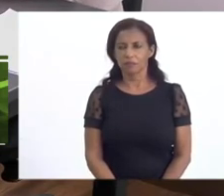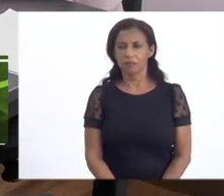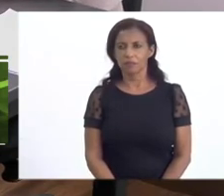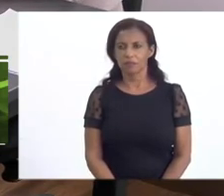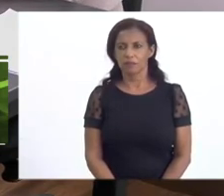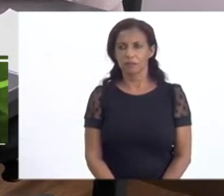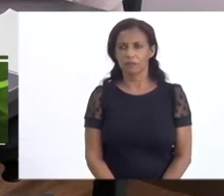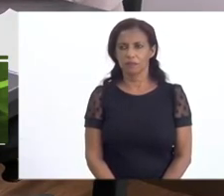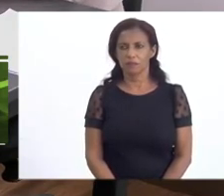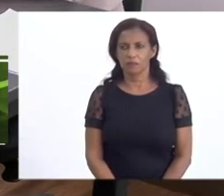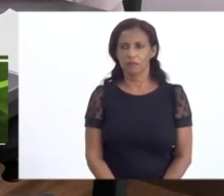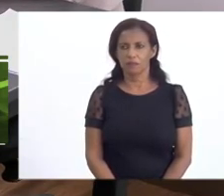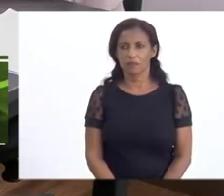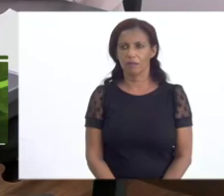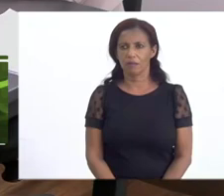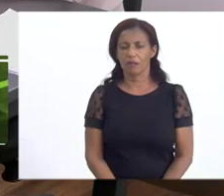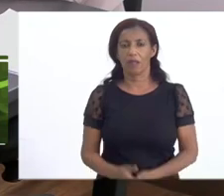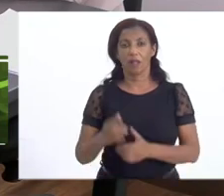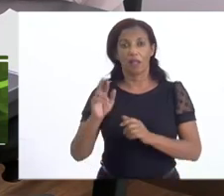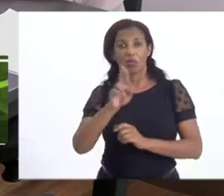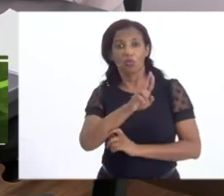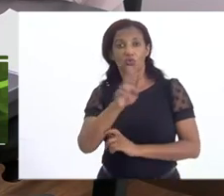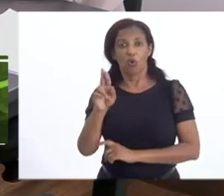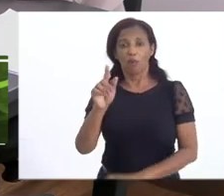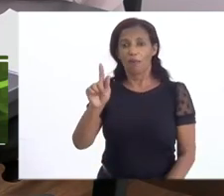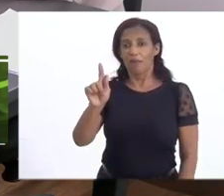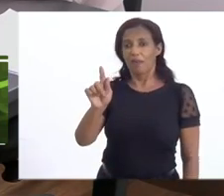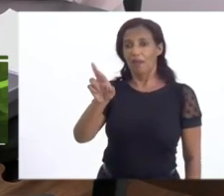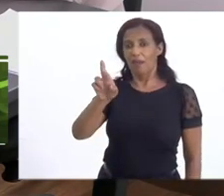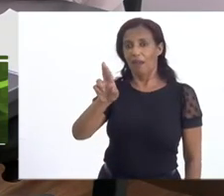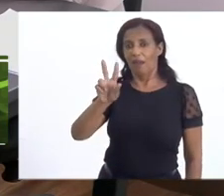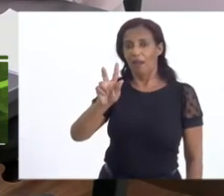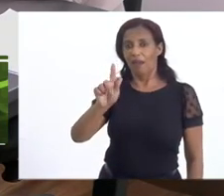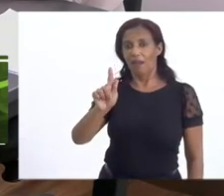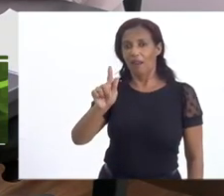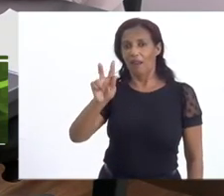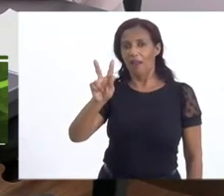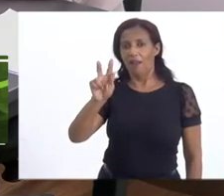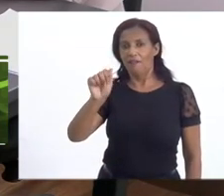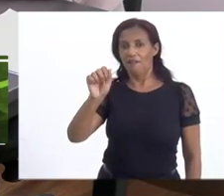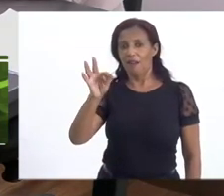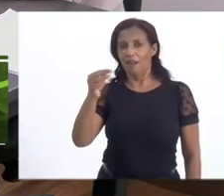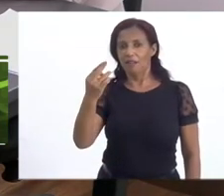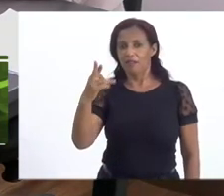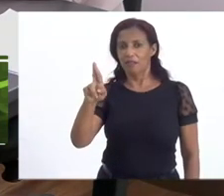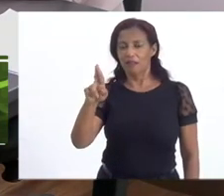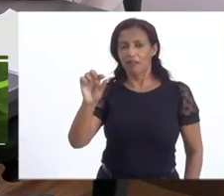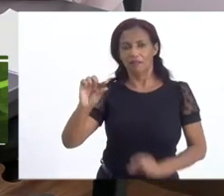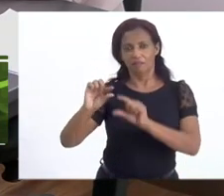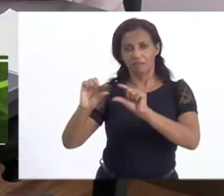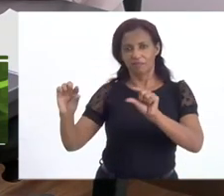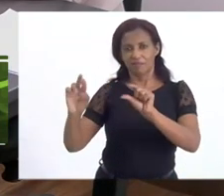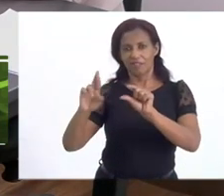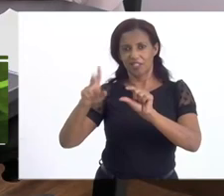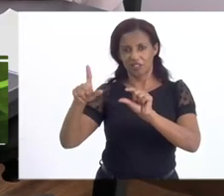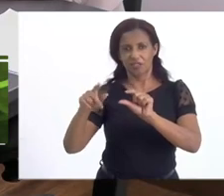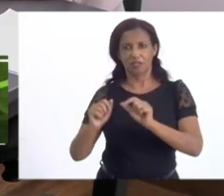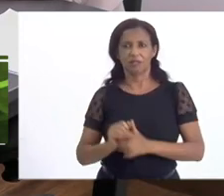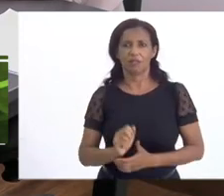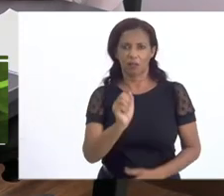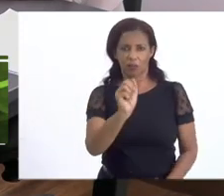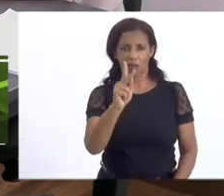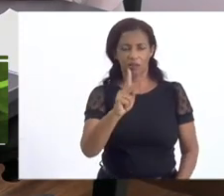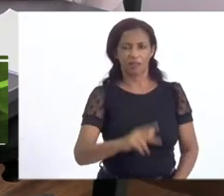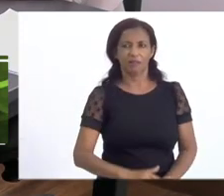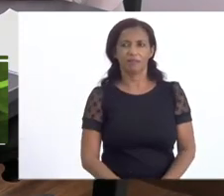Marcos está como Gravatar. O nome identificado dele. Achei aqui, até aqui, Gravatar Galvão. Já está habilitado,